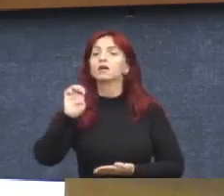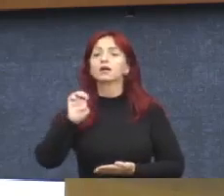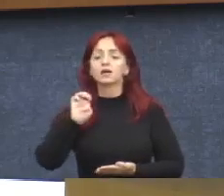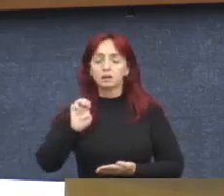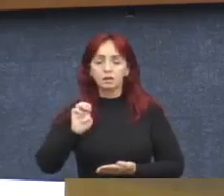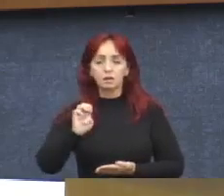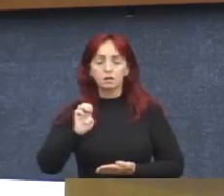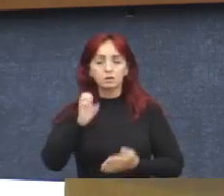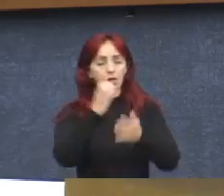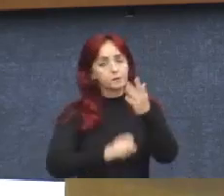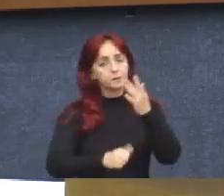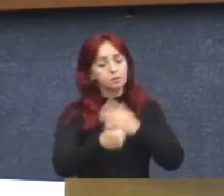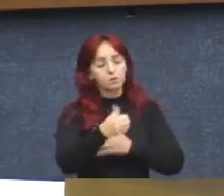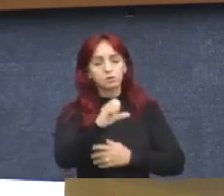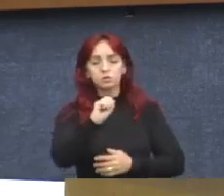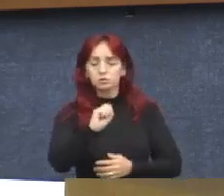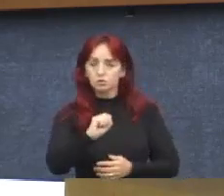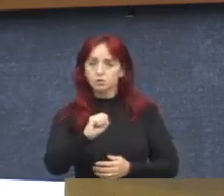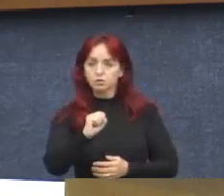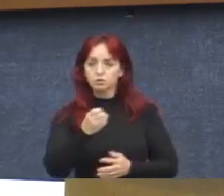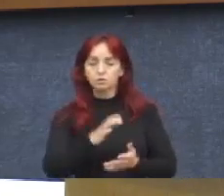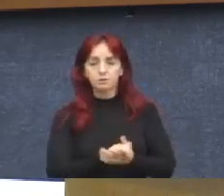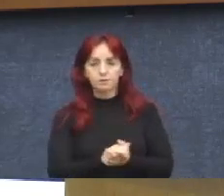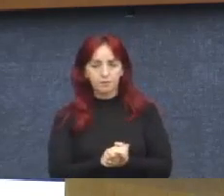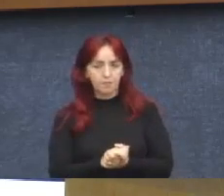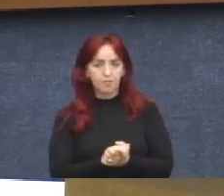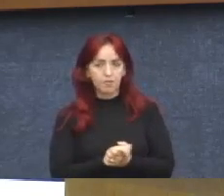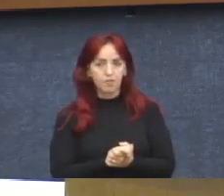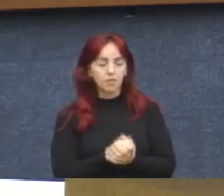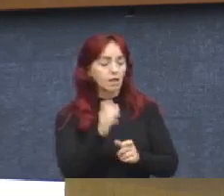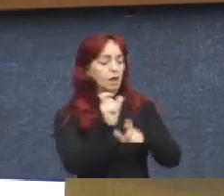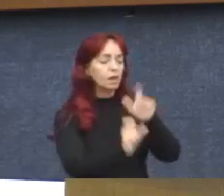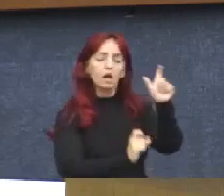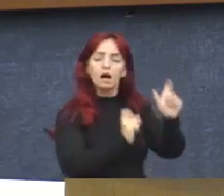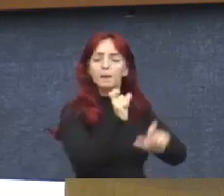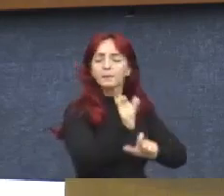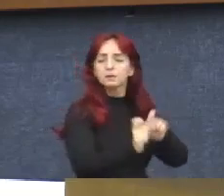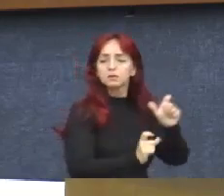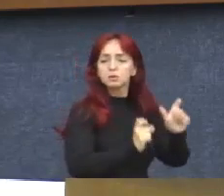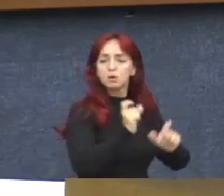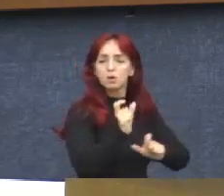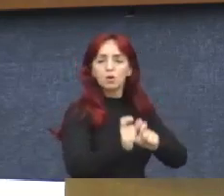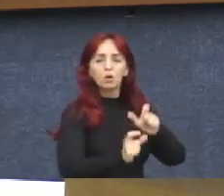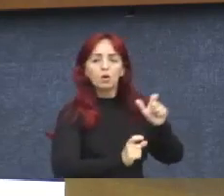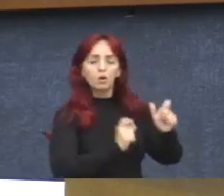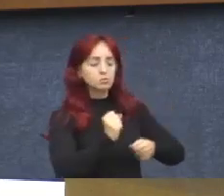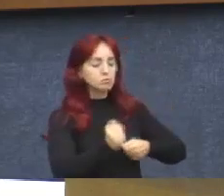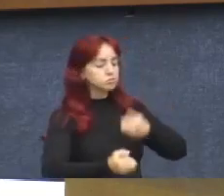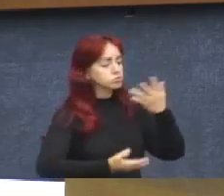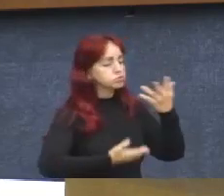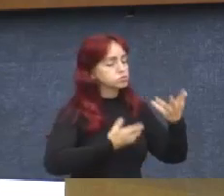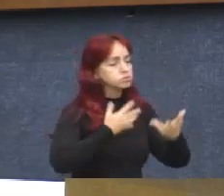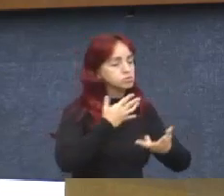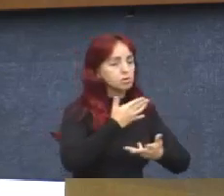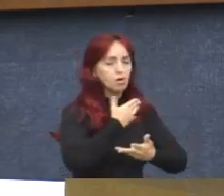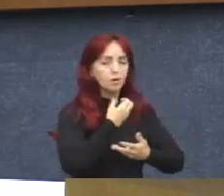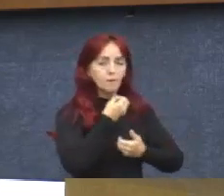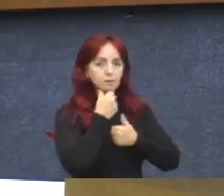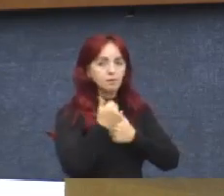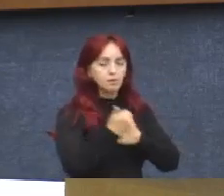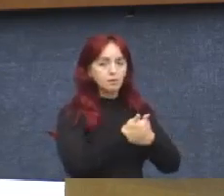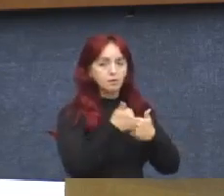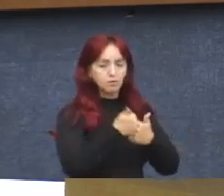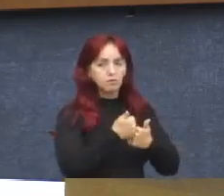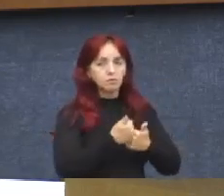Eclesiásticos 18. Doce é a vida do operário que se basta a si próprio. Vivendo assim,